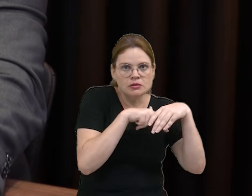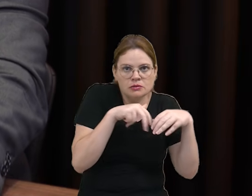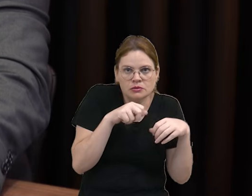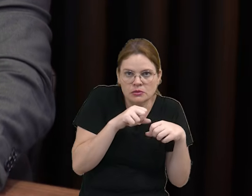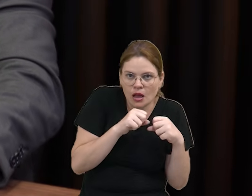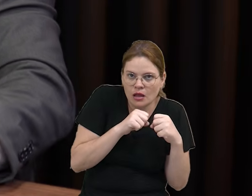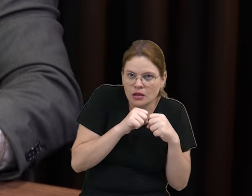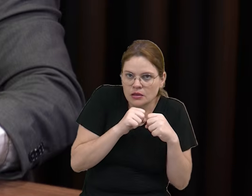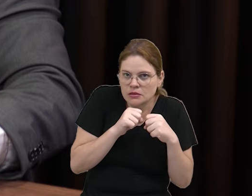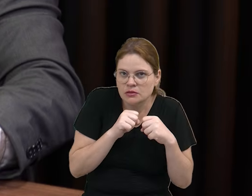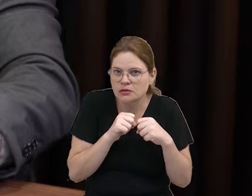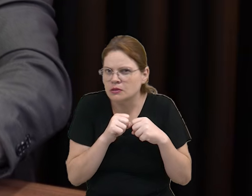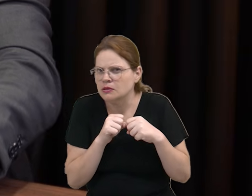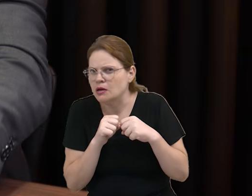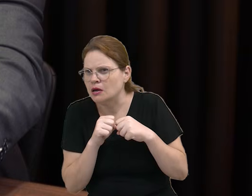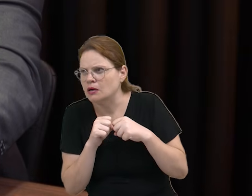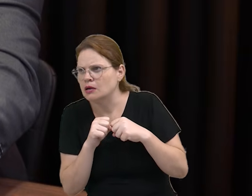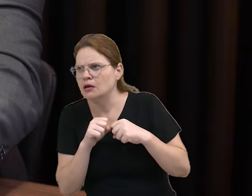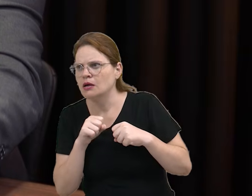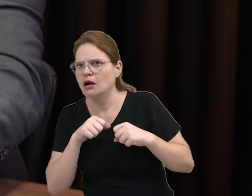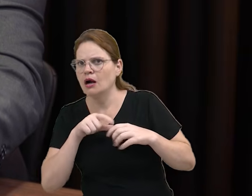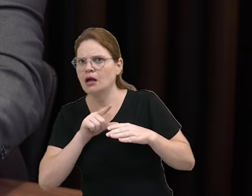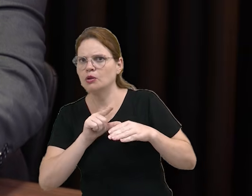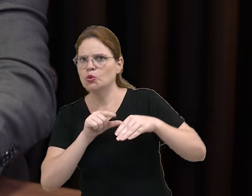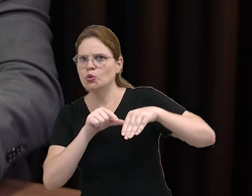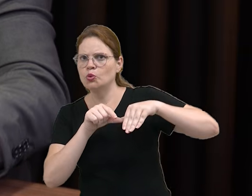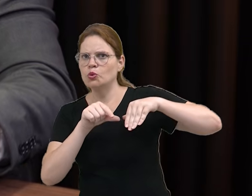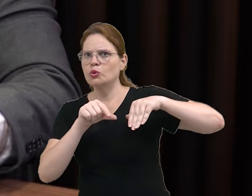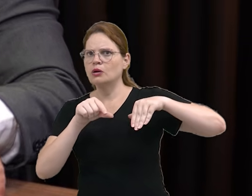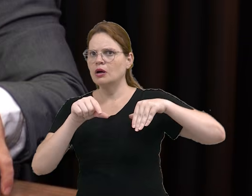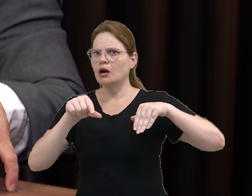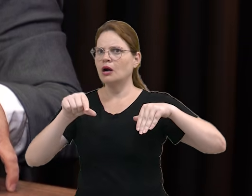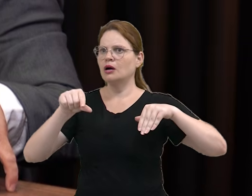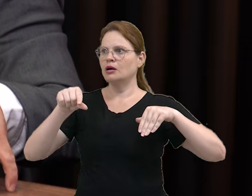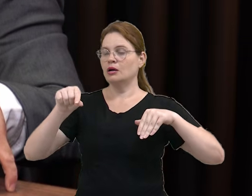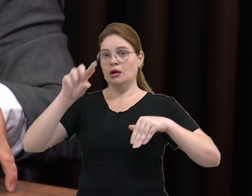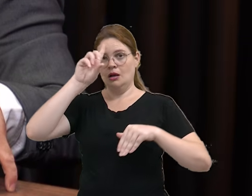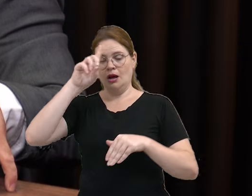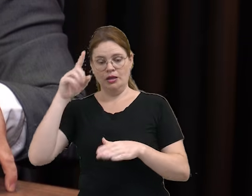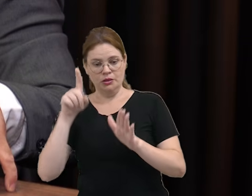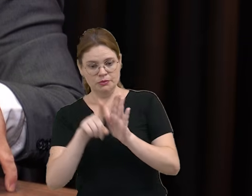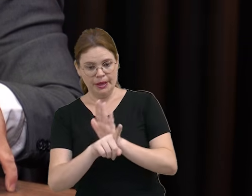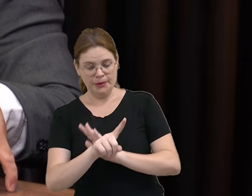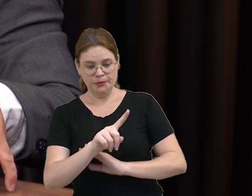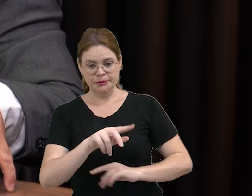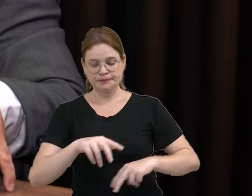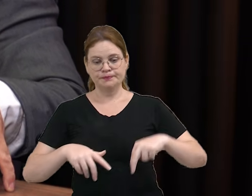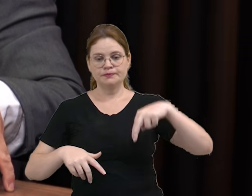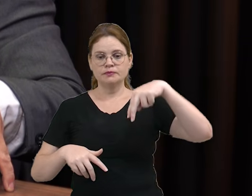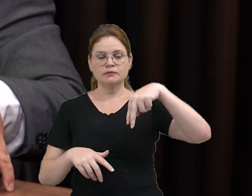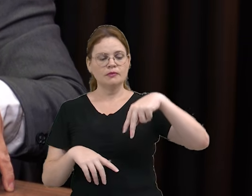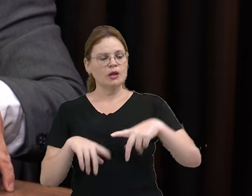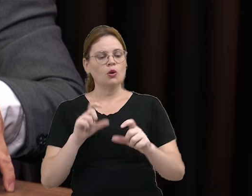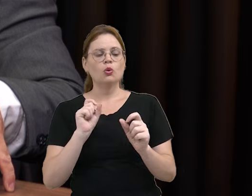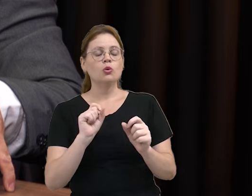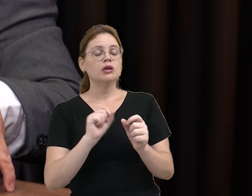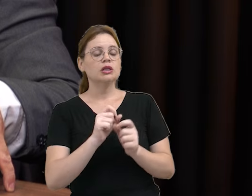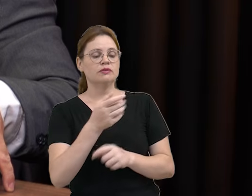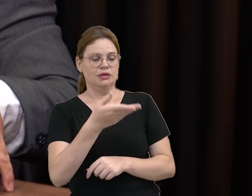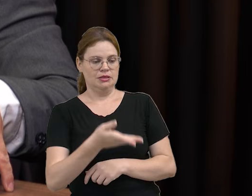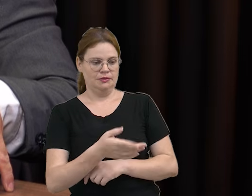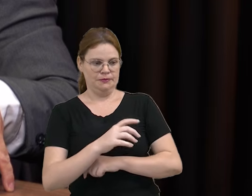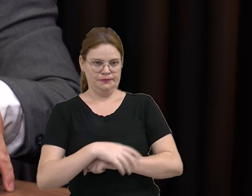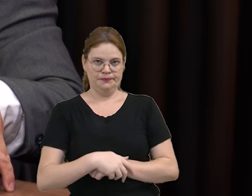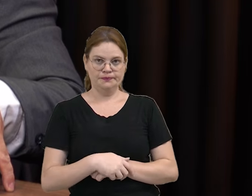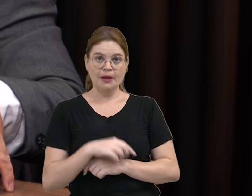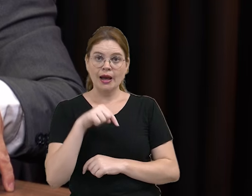Quando ele sai, depois dos acontecimentos, quando ele sai, Deus pergunta novamente: o